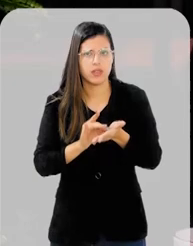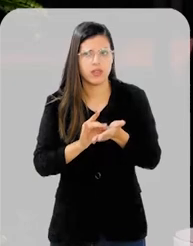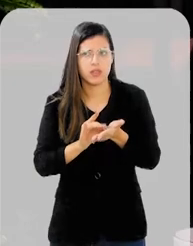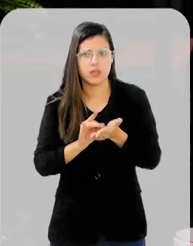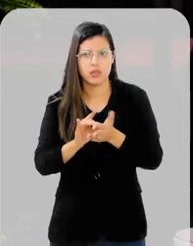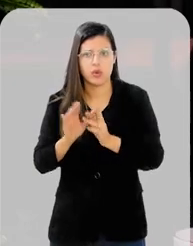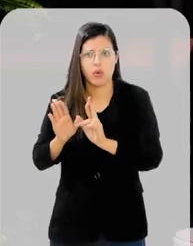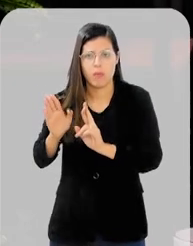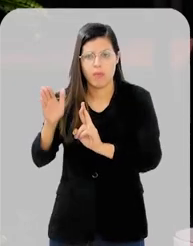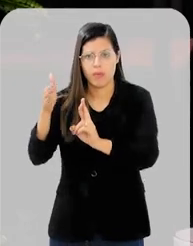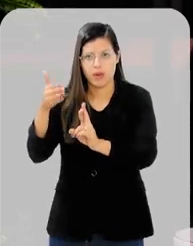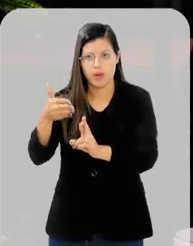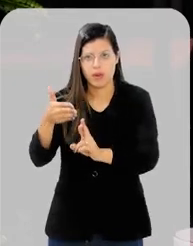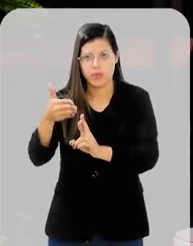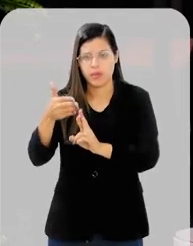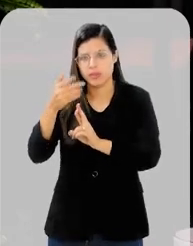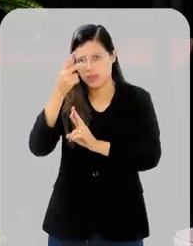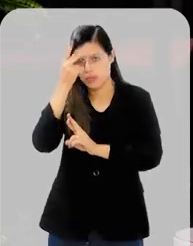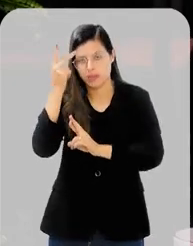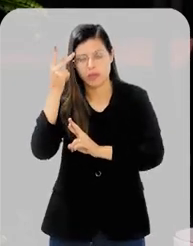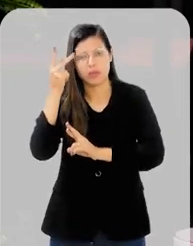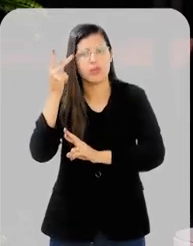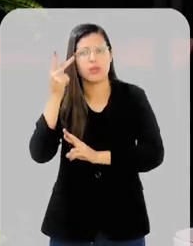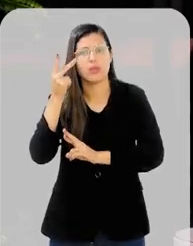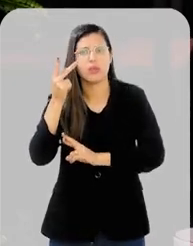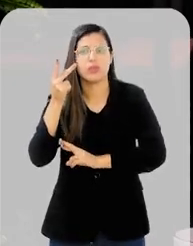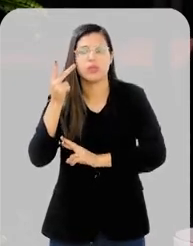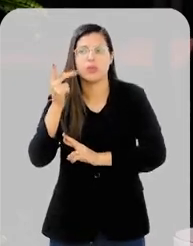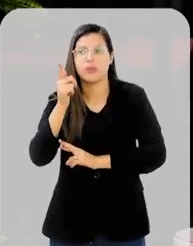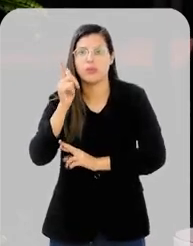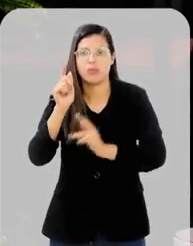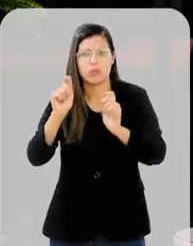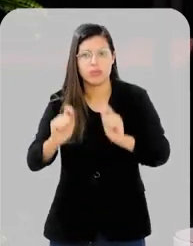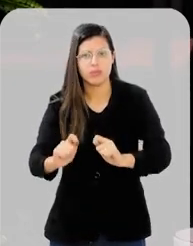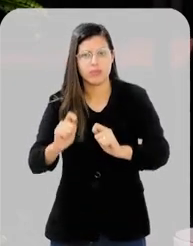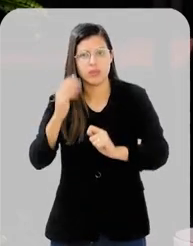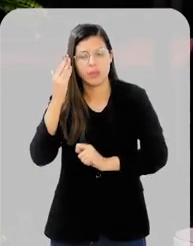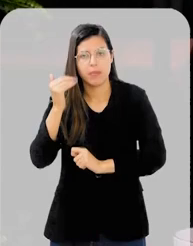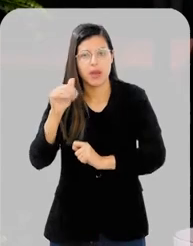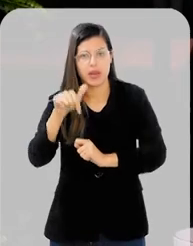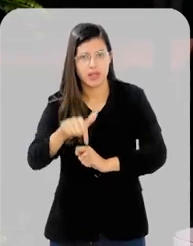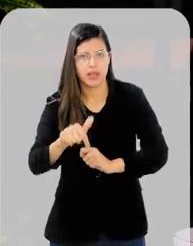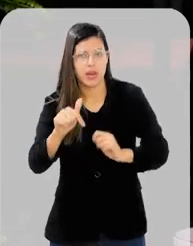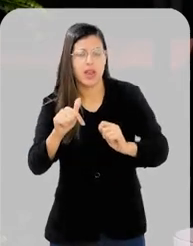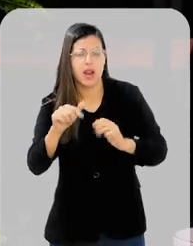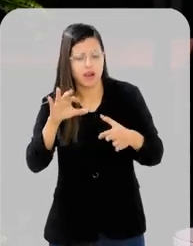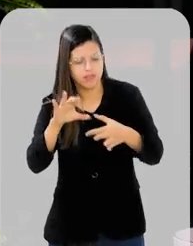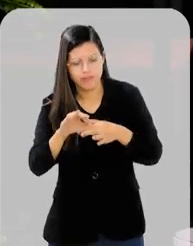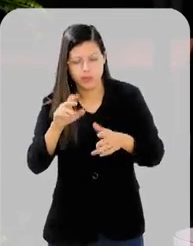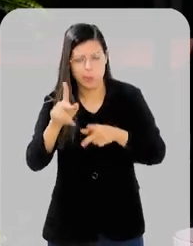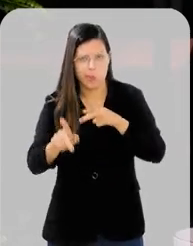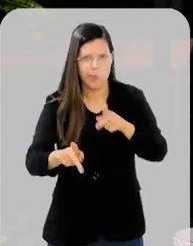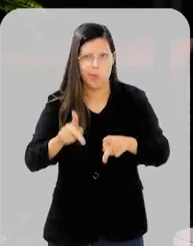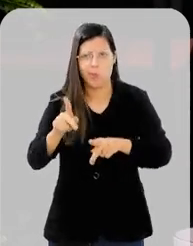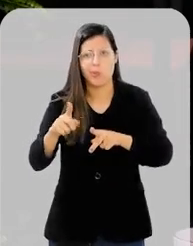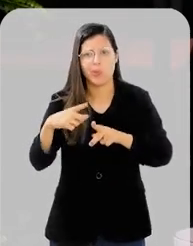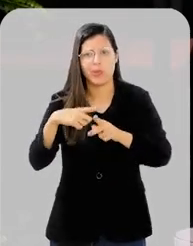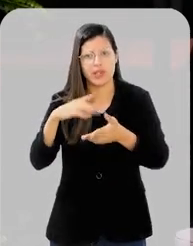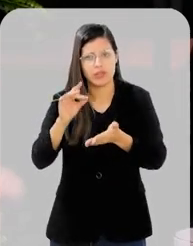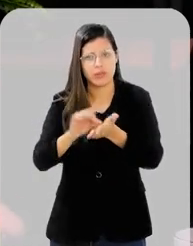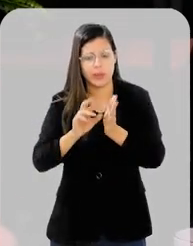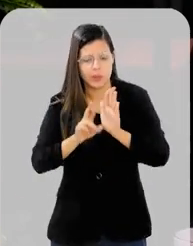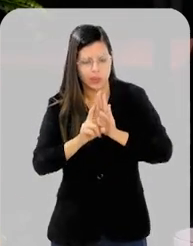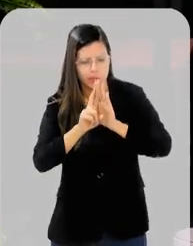uma uma referência para que essas pessoas pudessem saber que esta aqui é a casa do povo e que eles têm de fato um